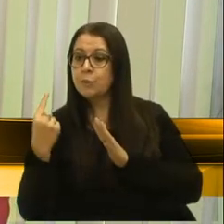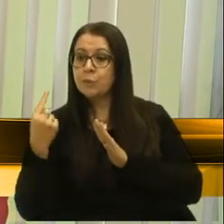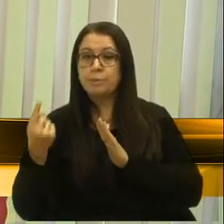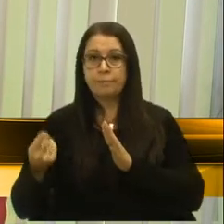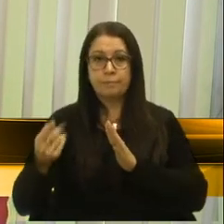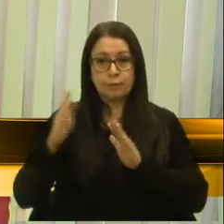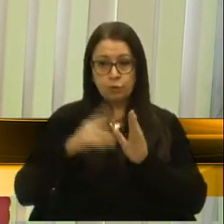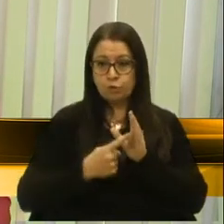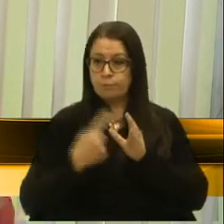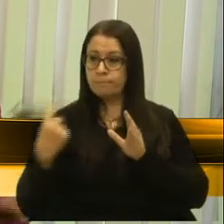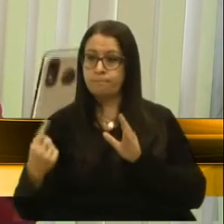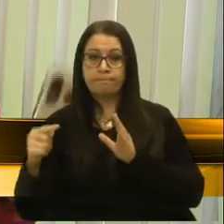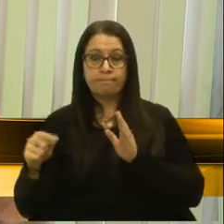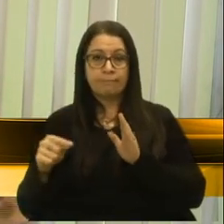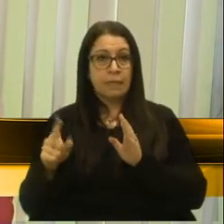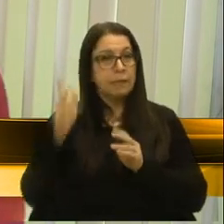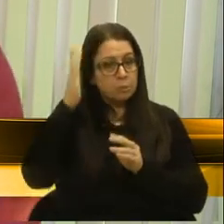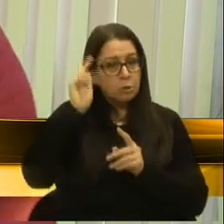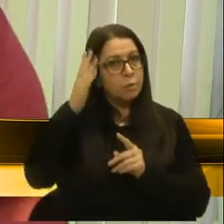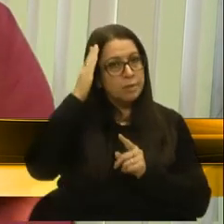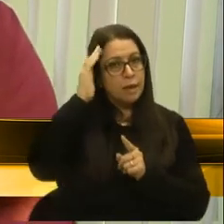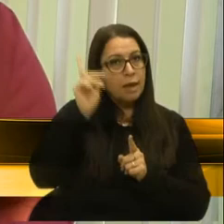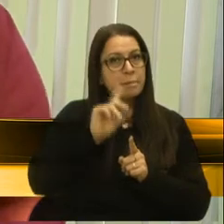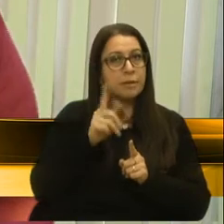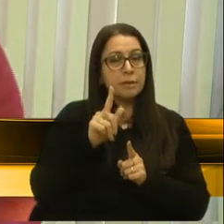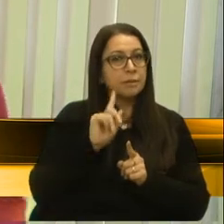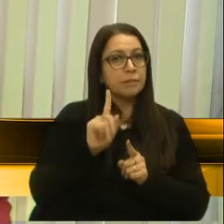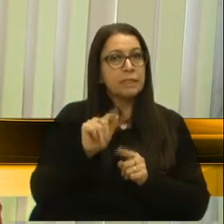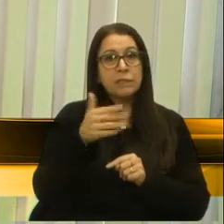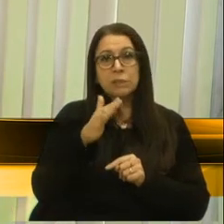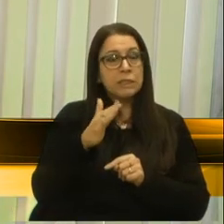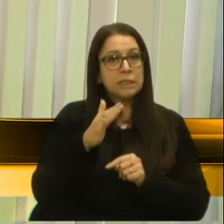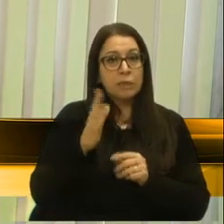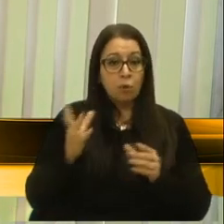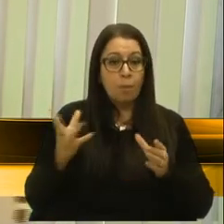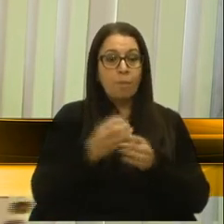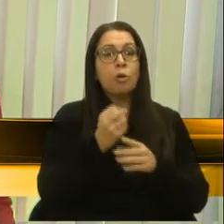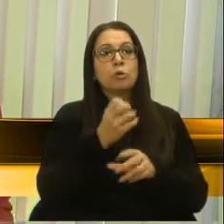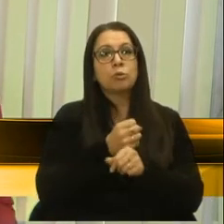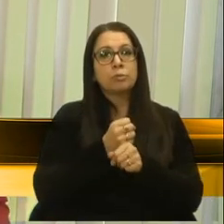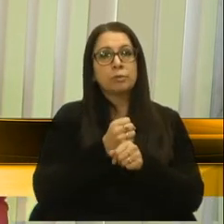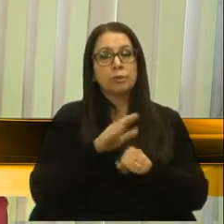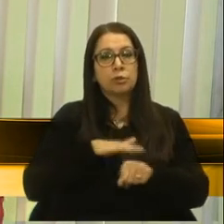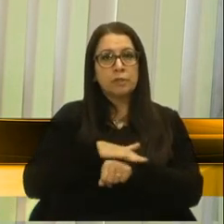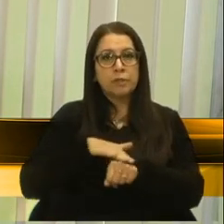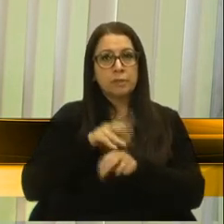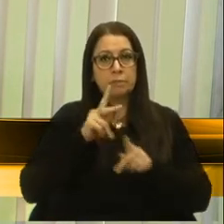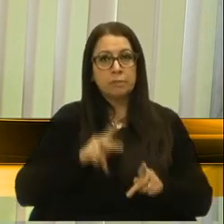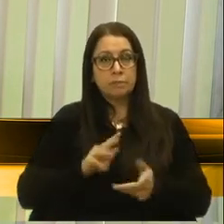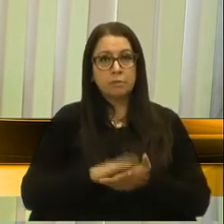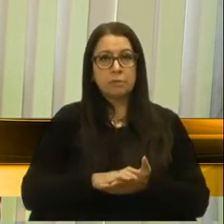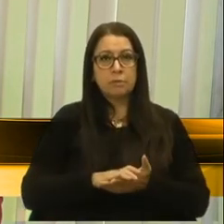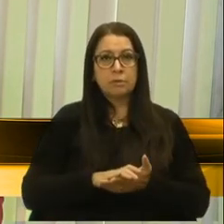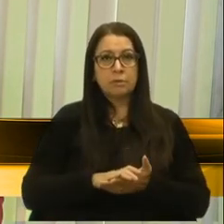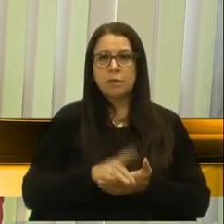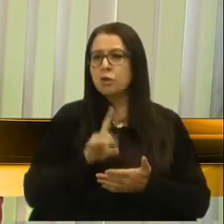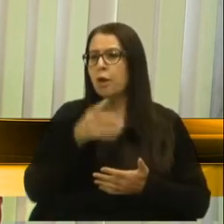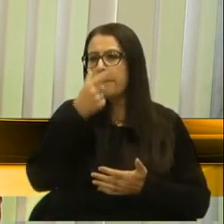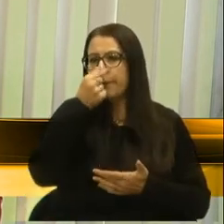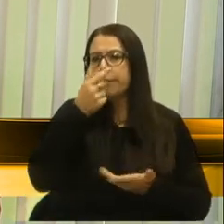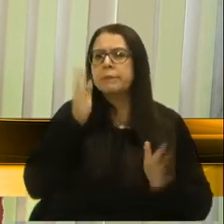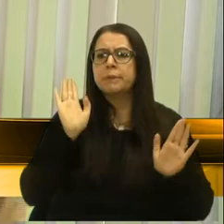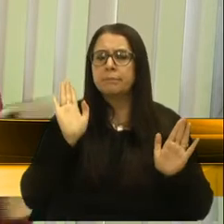que as pessoas não identificadas, talvez elas não considerem. E aí eu conversava com uma pessoa, ela dizia assim: mas é só uma